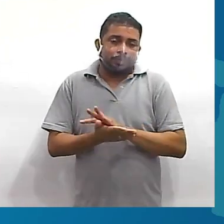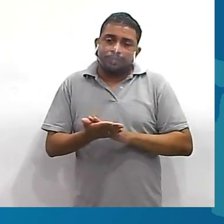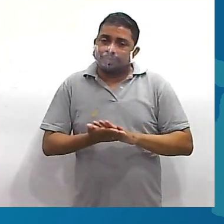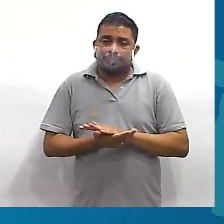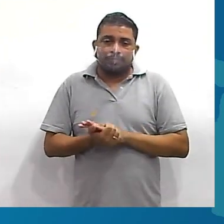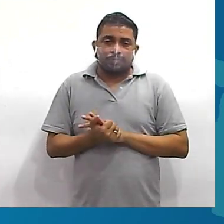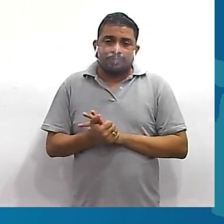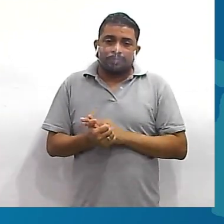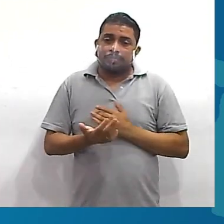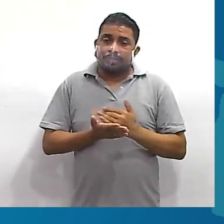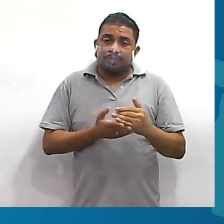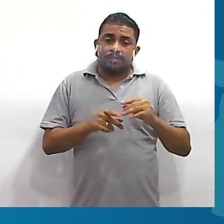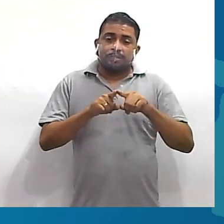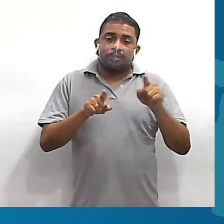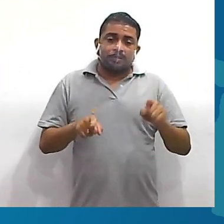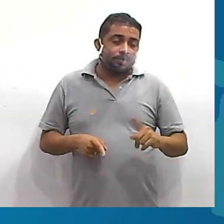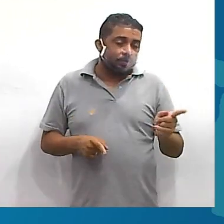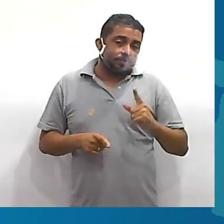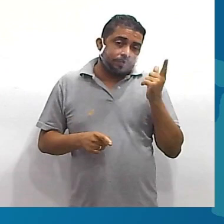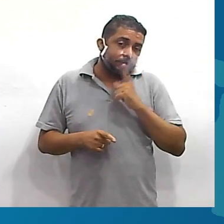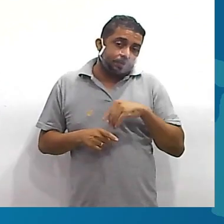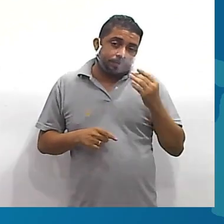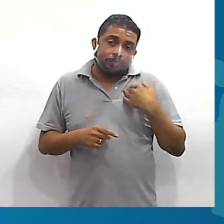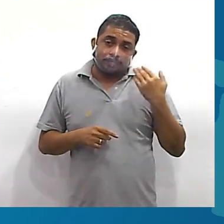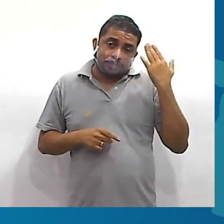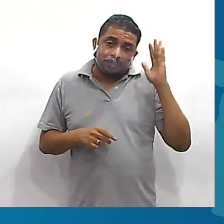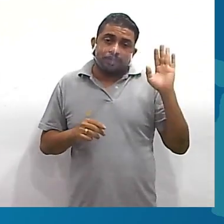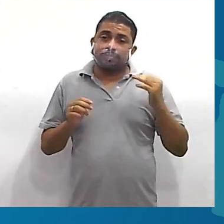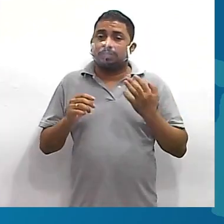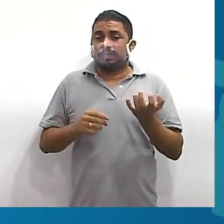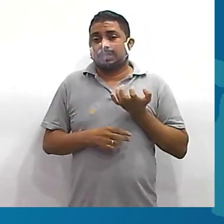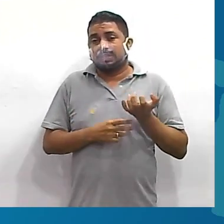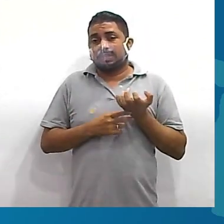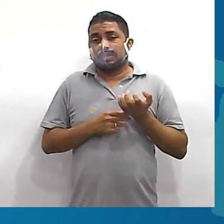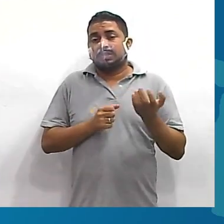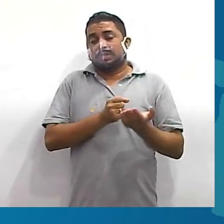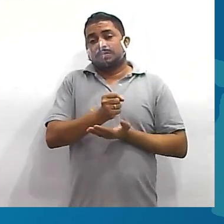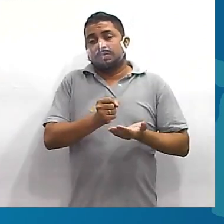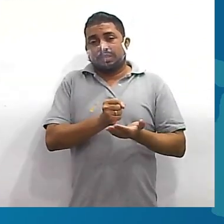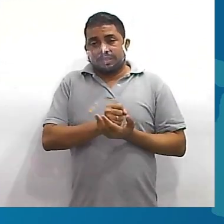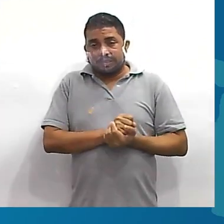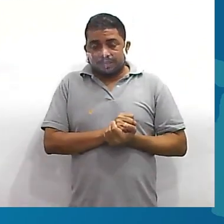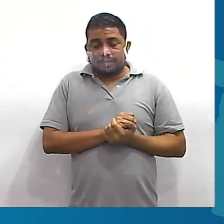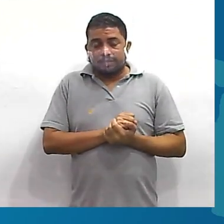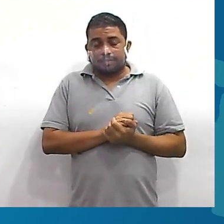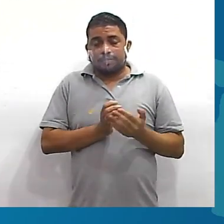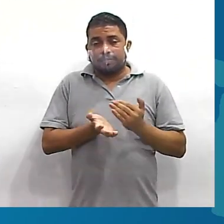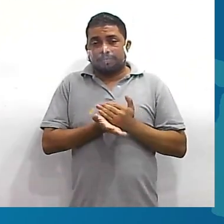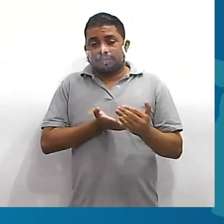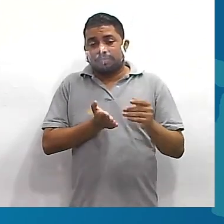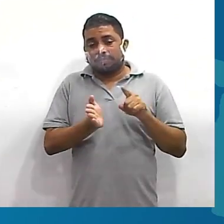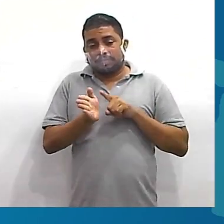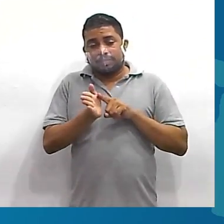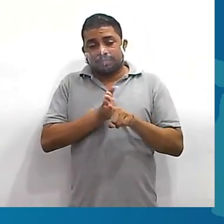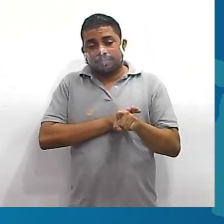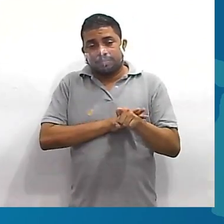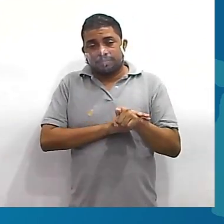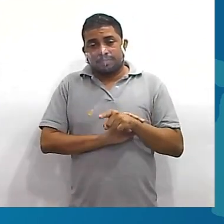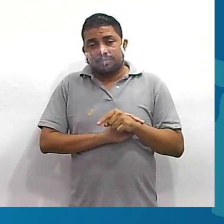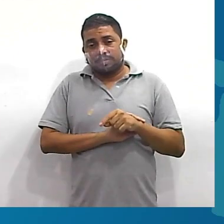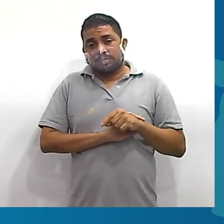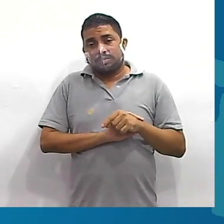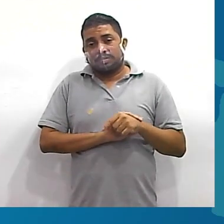consegue terminar, porque eu não sei o que eu quero. Isso é básico. A gente começou com uma pergunta sobre a questão